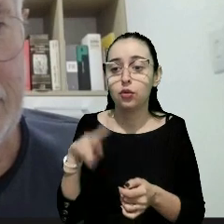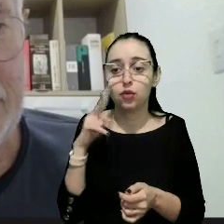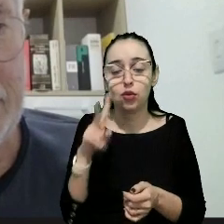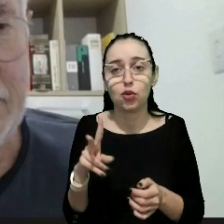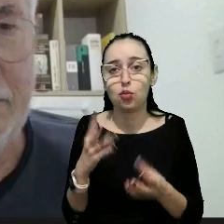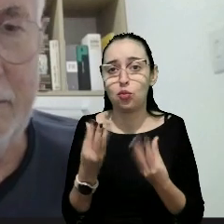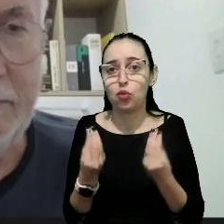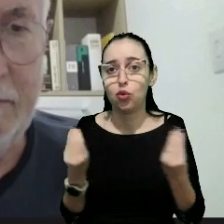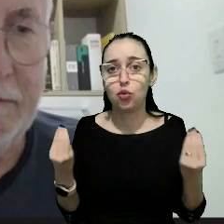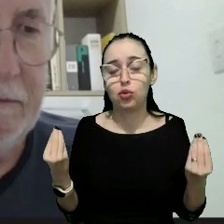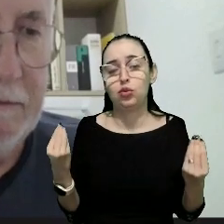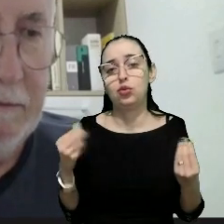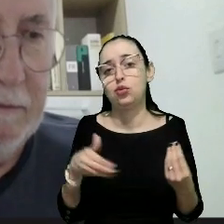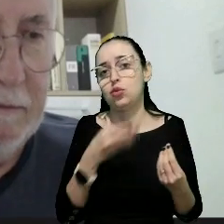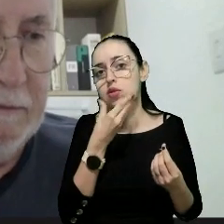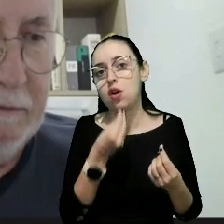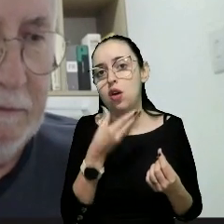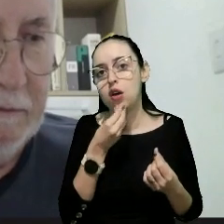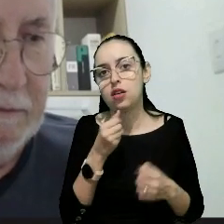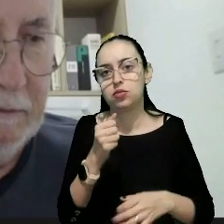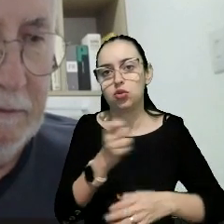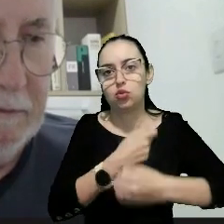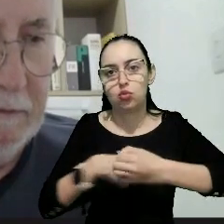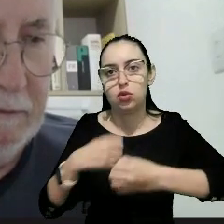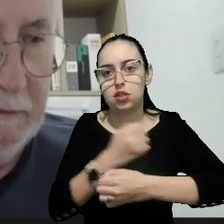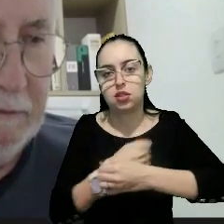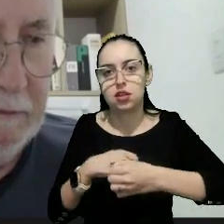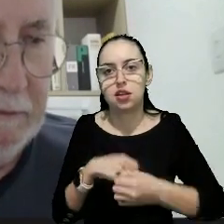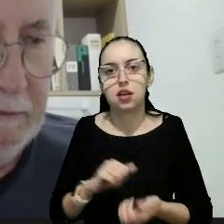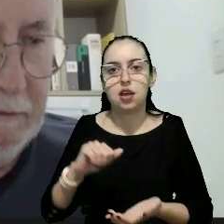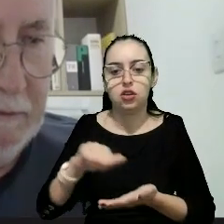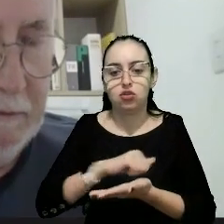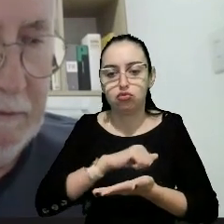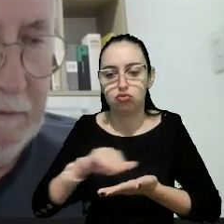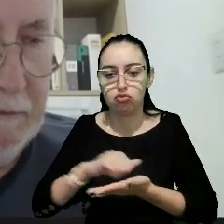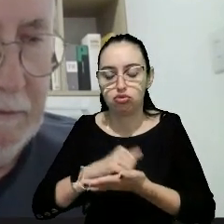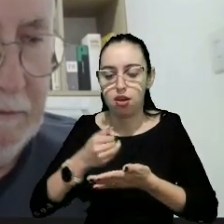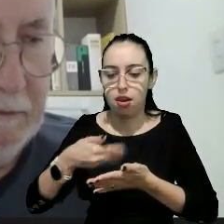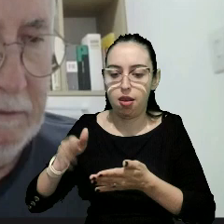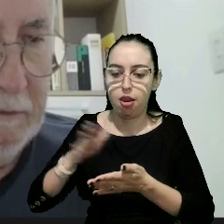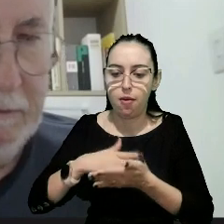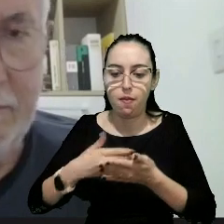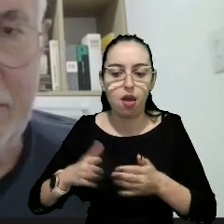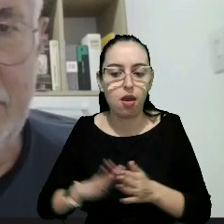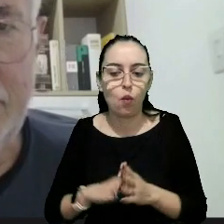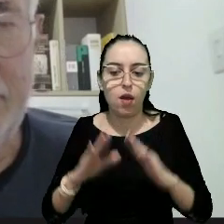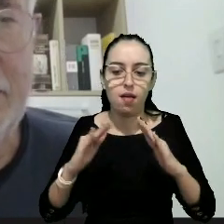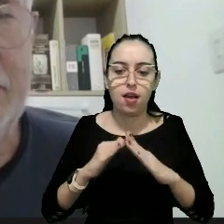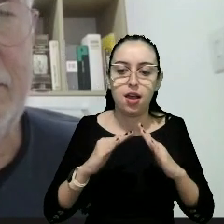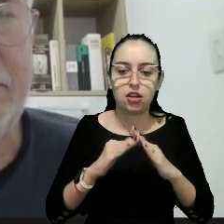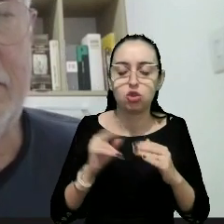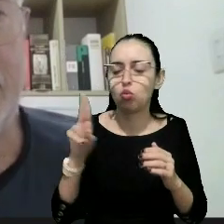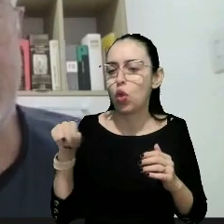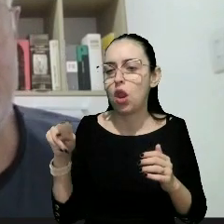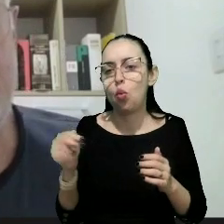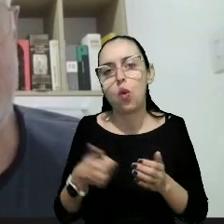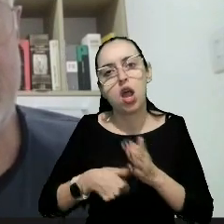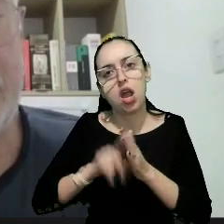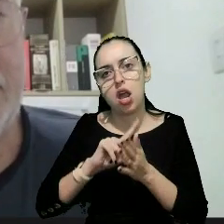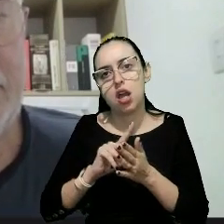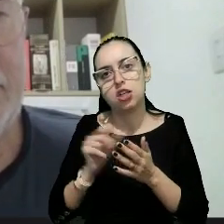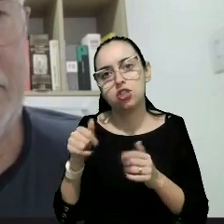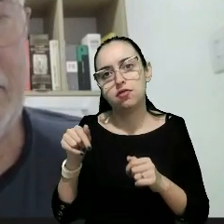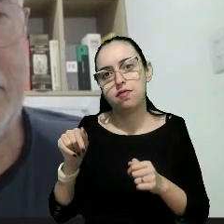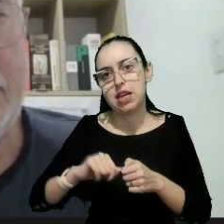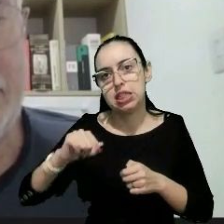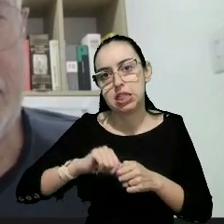lindo. Na pandemia, a gente viu muita gente, muitos homens cozinhando, passando aspirador, cuidando da casa,